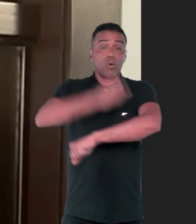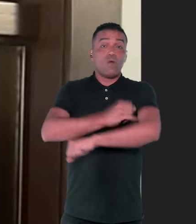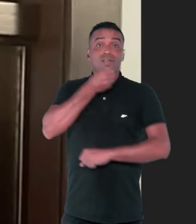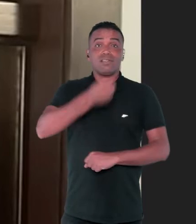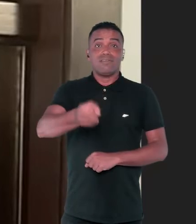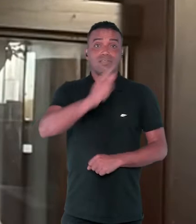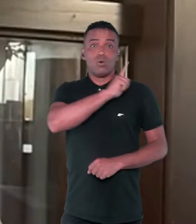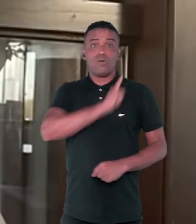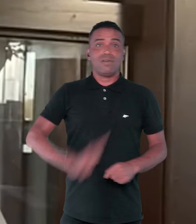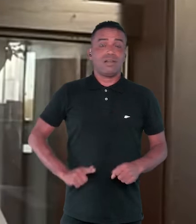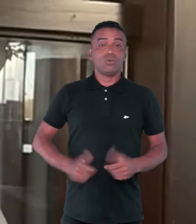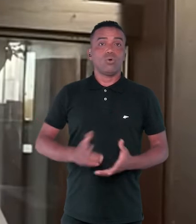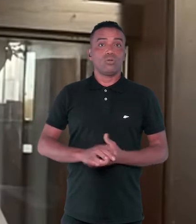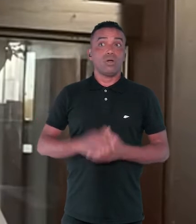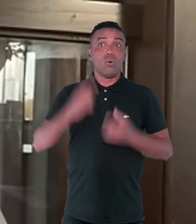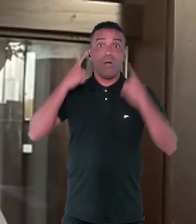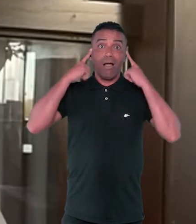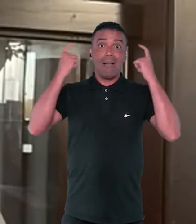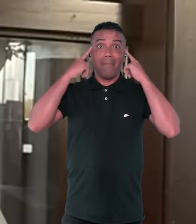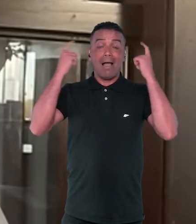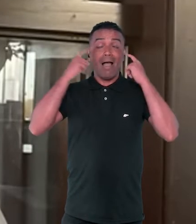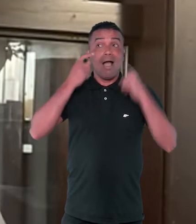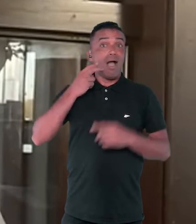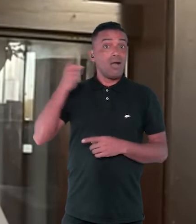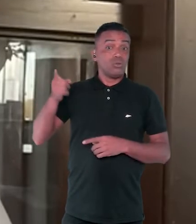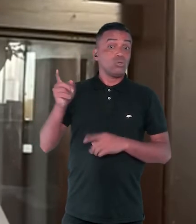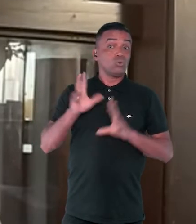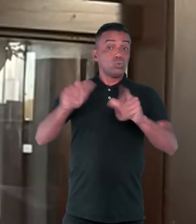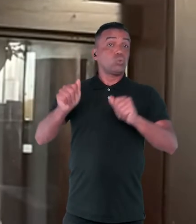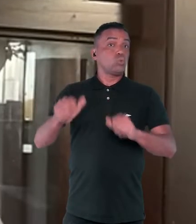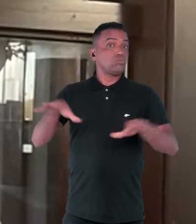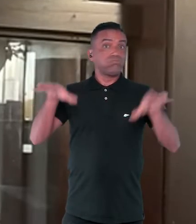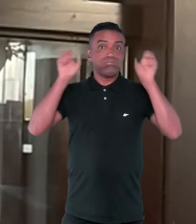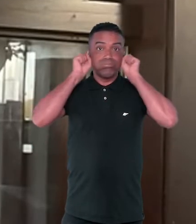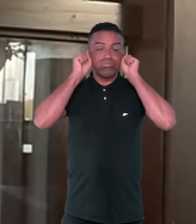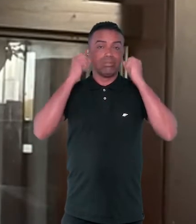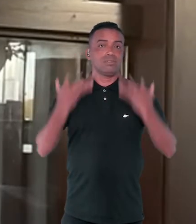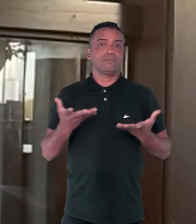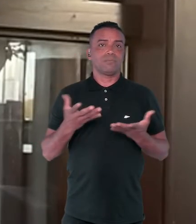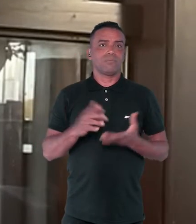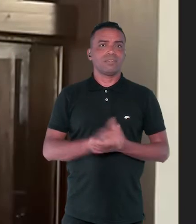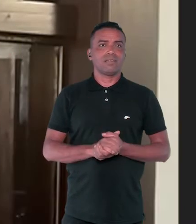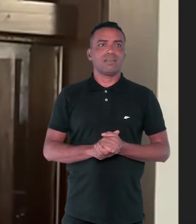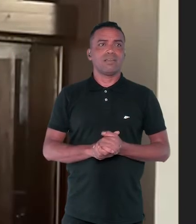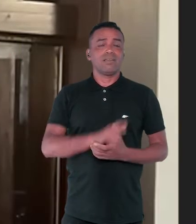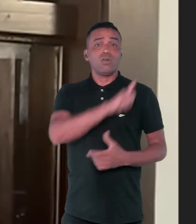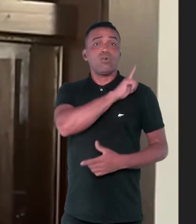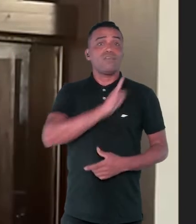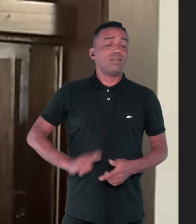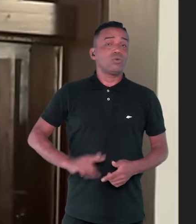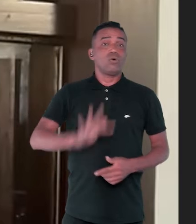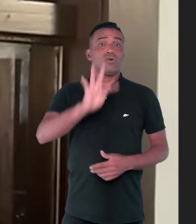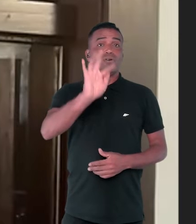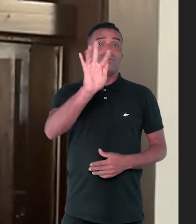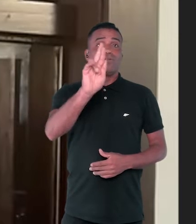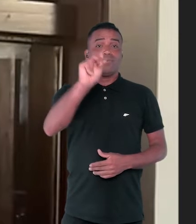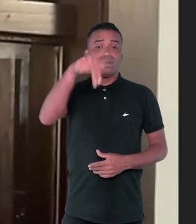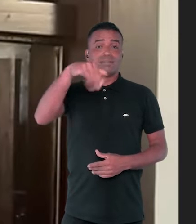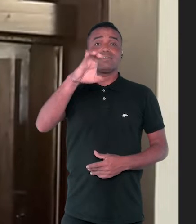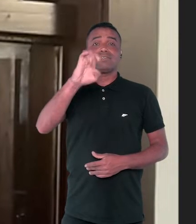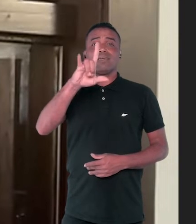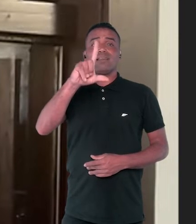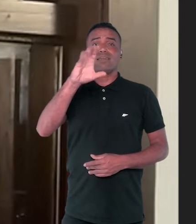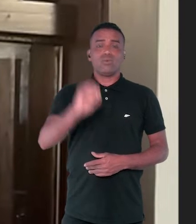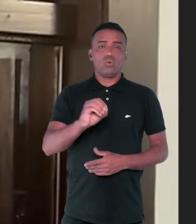o governador, e o retorno dele alto, o governador escutando, todo mundo por perto escutando. Entrevistar o governador Francelino aqui, ele falou: esse som está